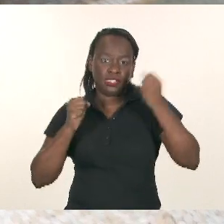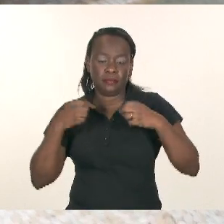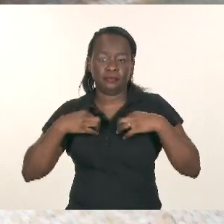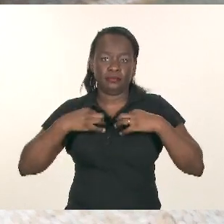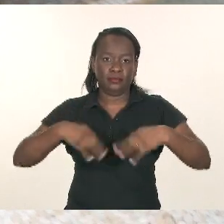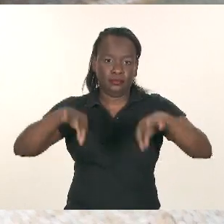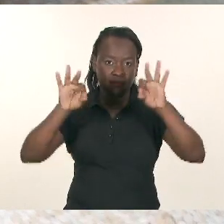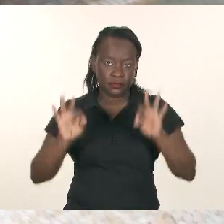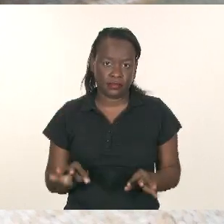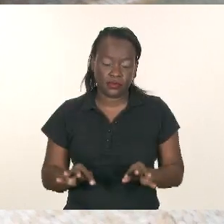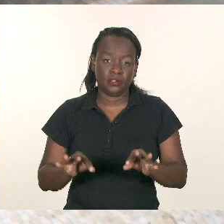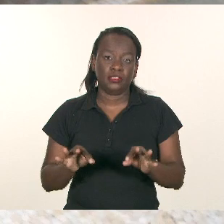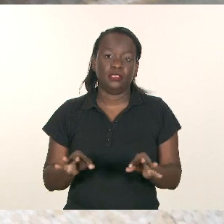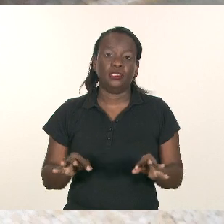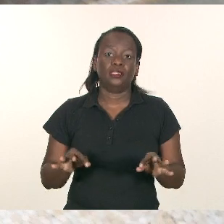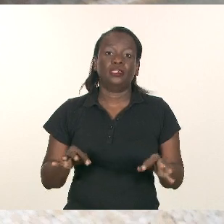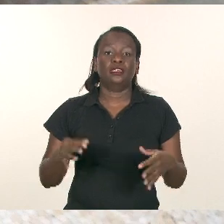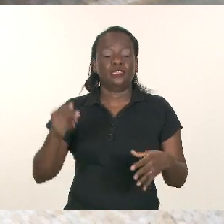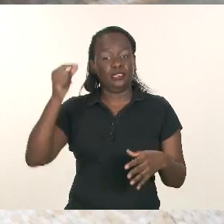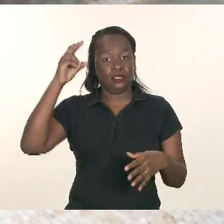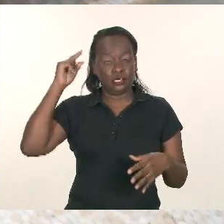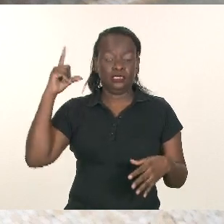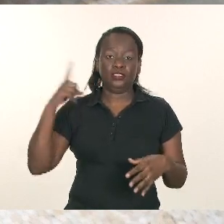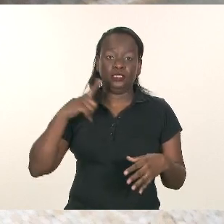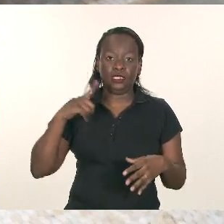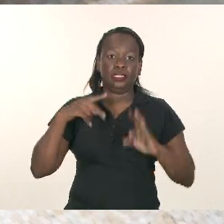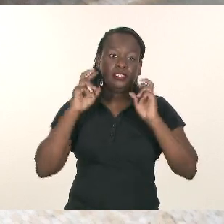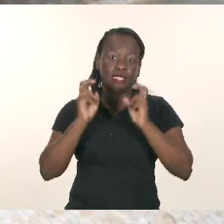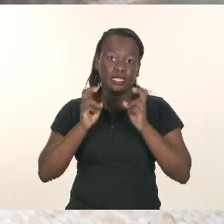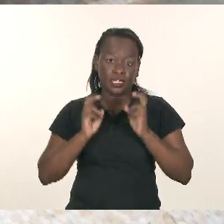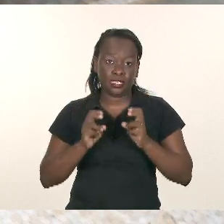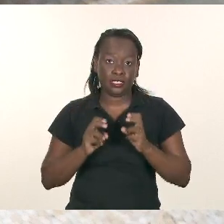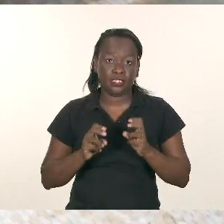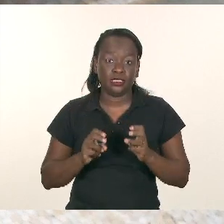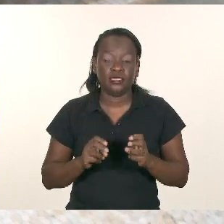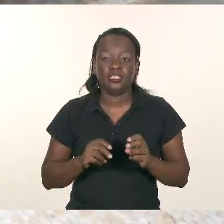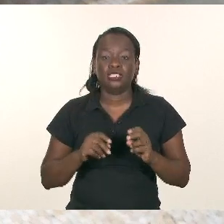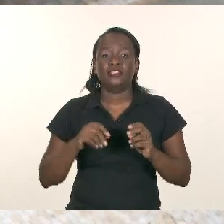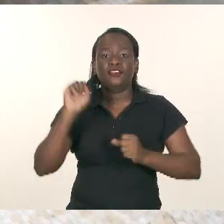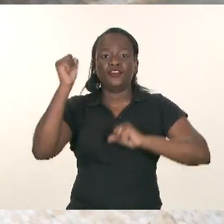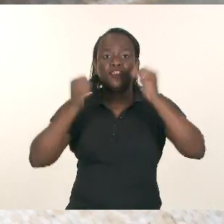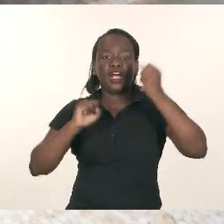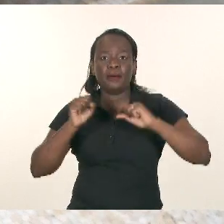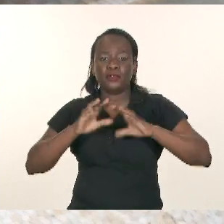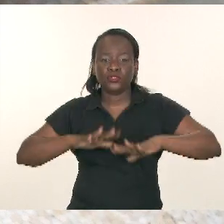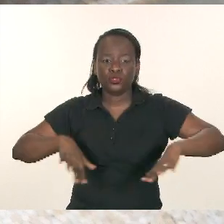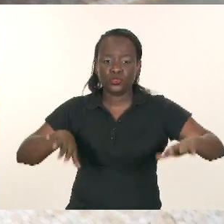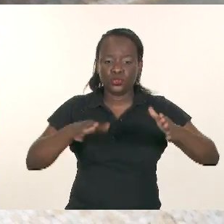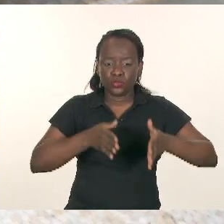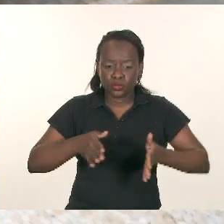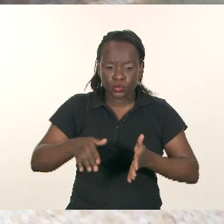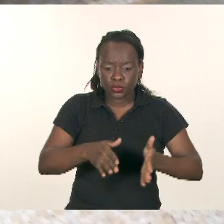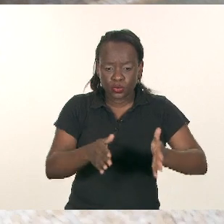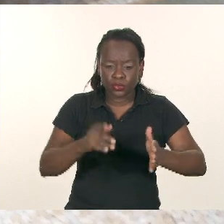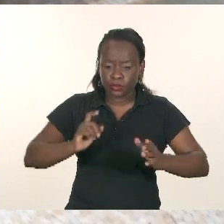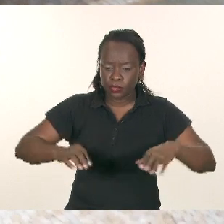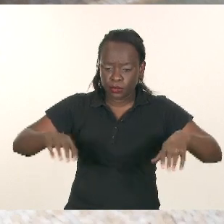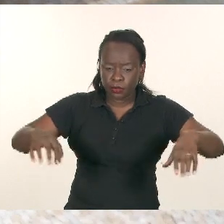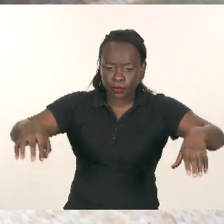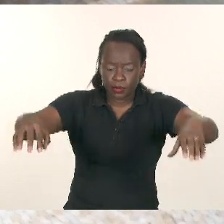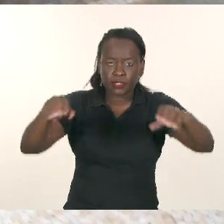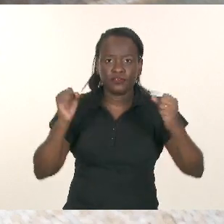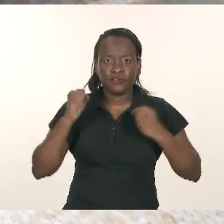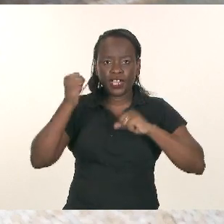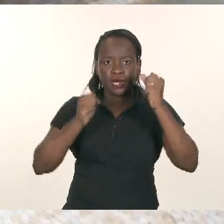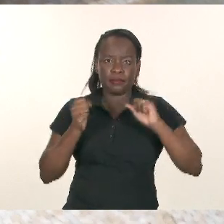têxtil. E antigamente existia o trem. E todas as fábricas foram construídas ao longo